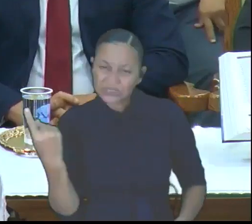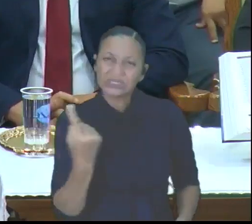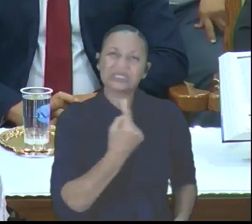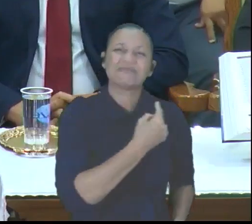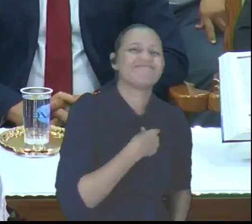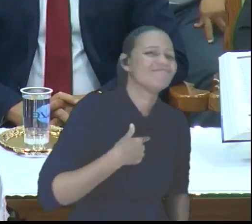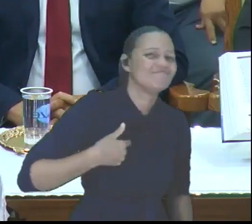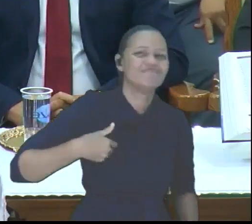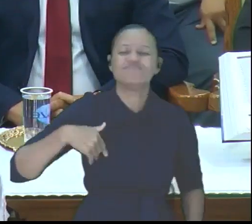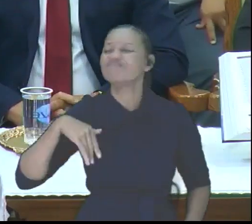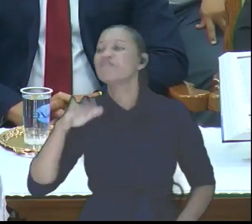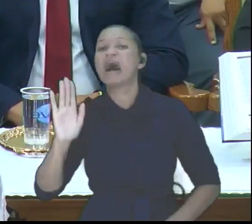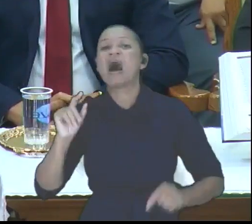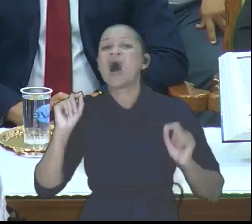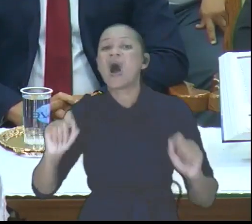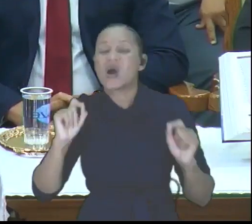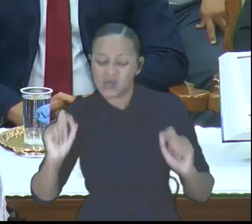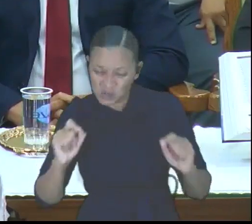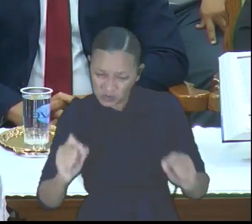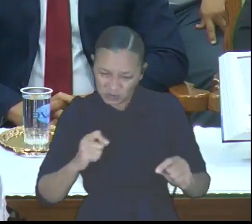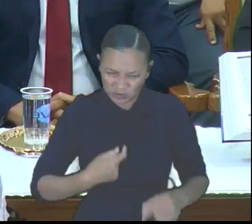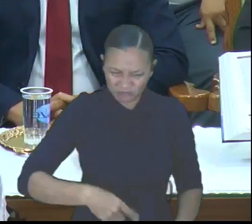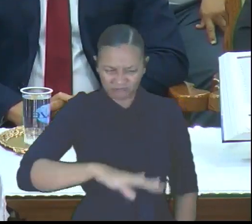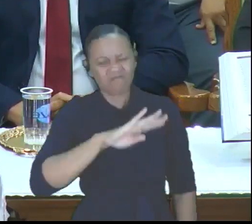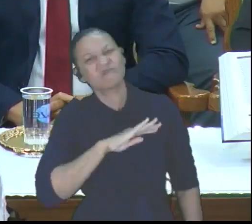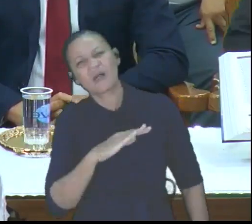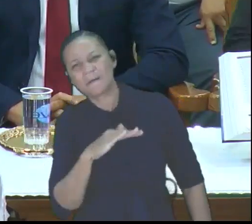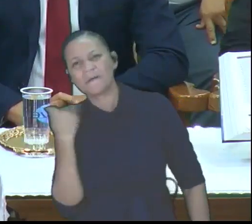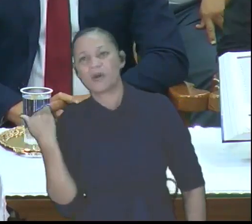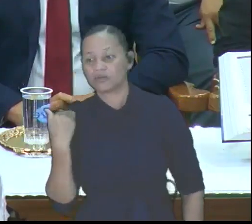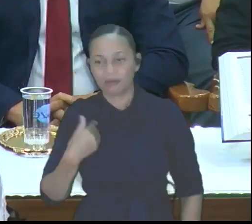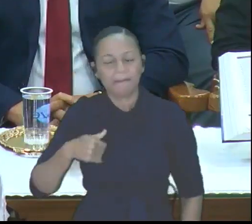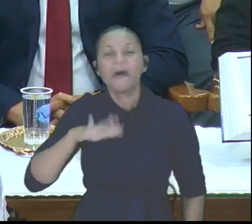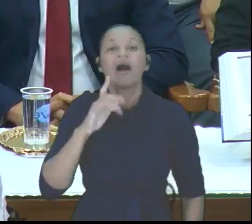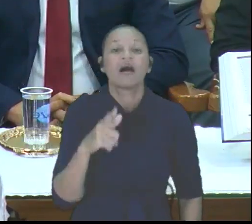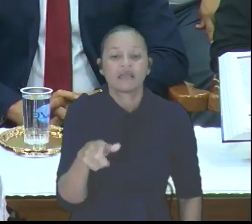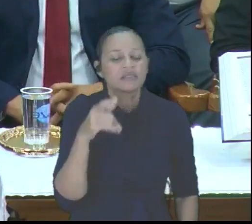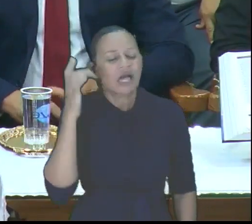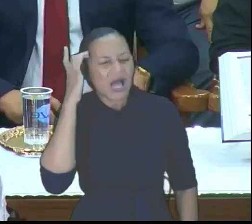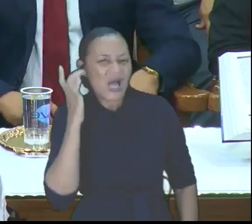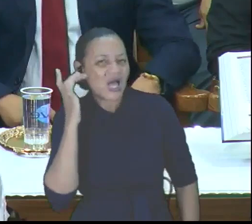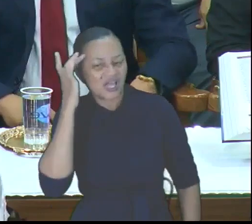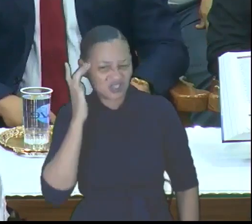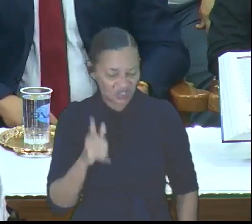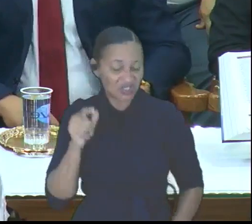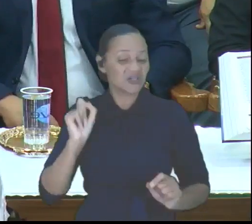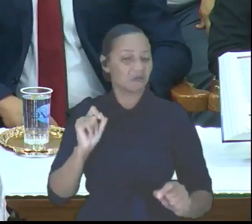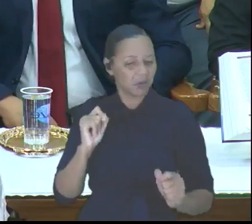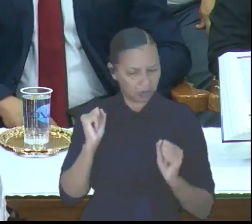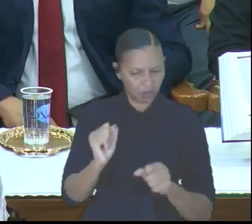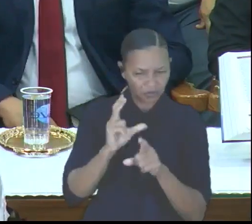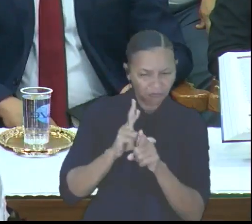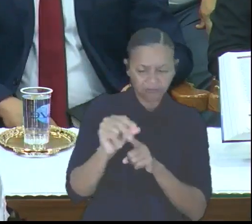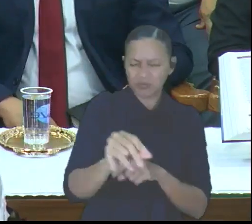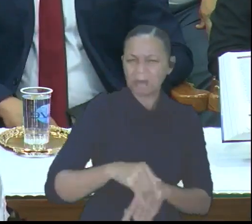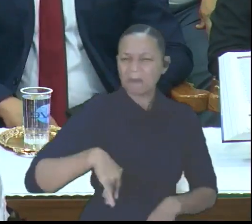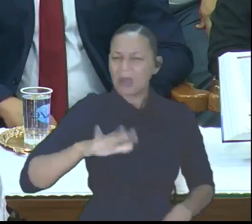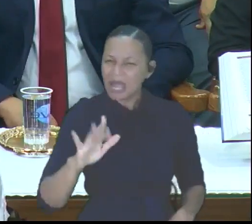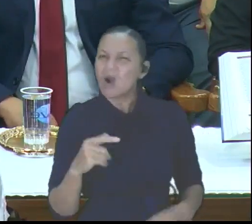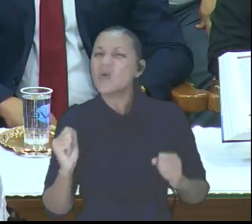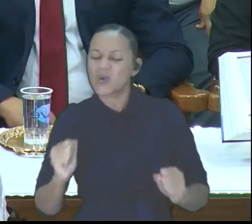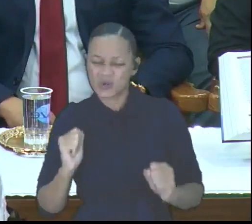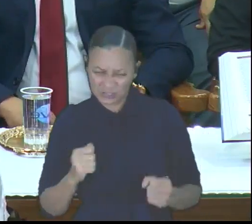Nosso maior inimigo é a morte, ele venceu. O que mais você acha que ele não pode vencer? Se o maior inimigo do